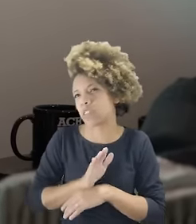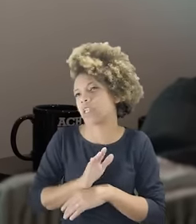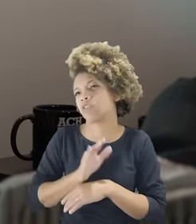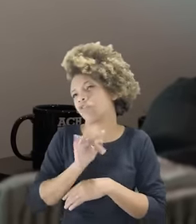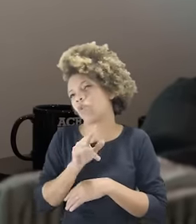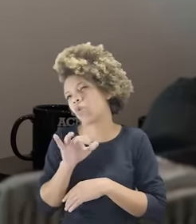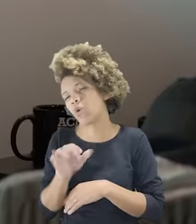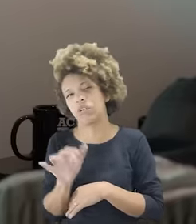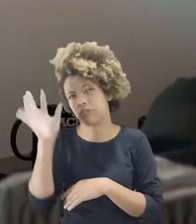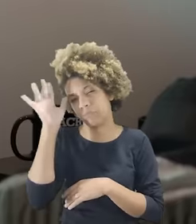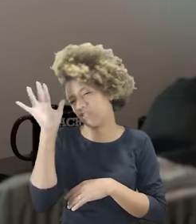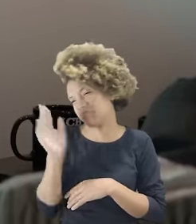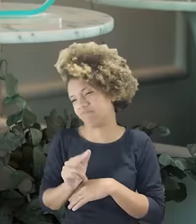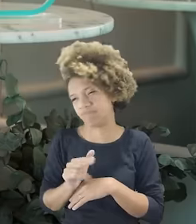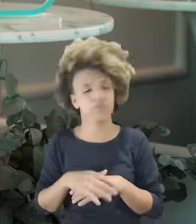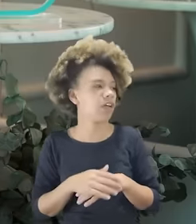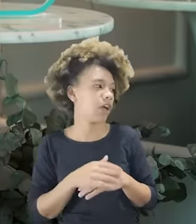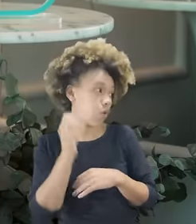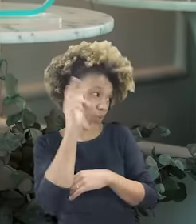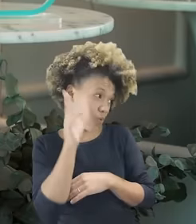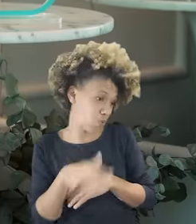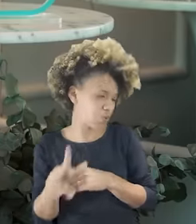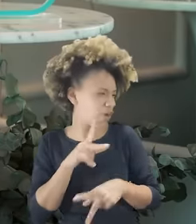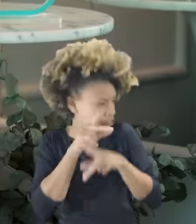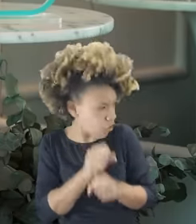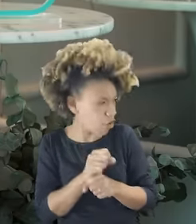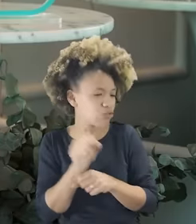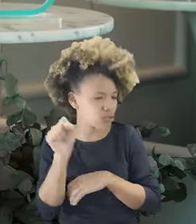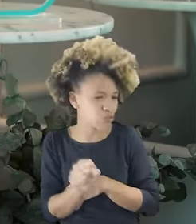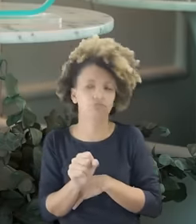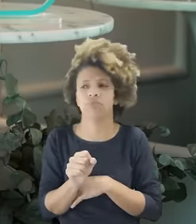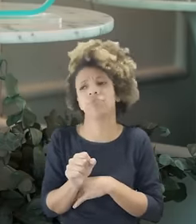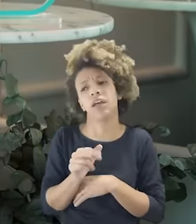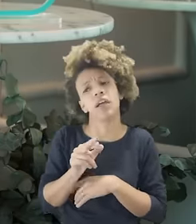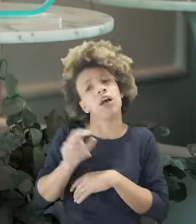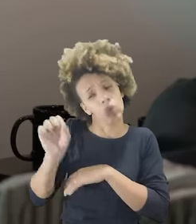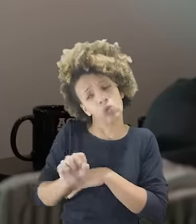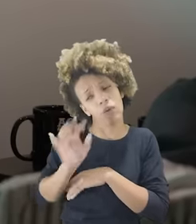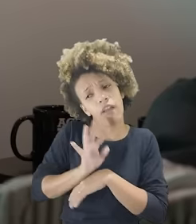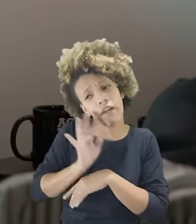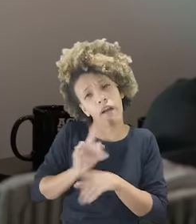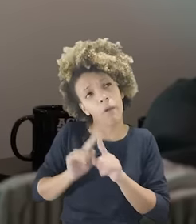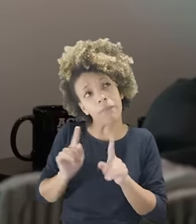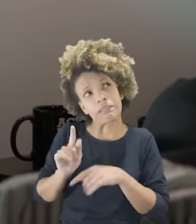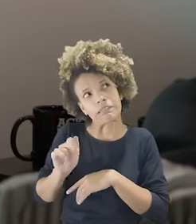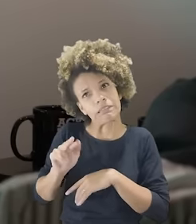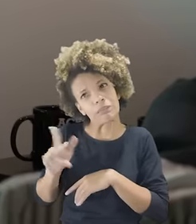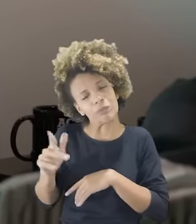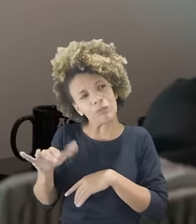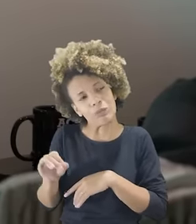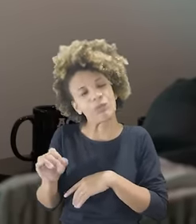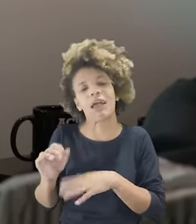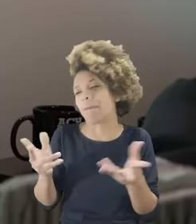desse folclore nunca teve nada a ver comigo Entendeu essa coisa cultural Forte do Rio Grande do Sul é legal para mim que tá cheio de gaúcho